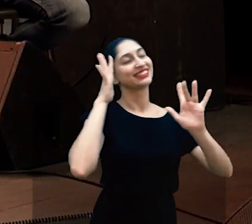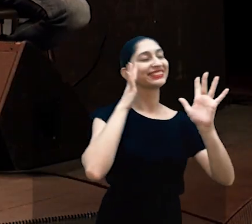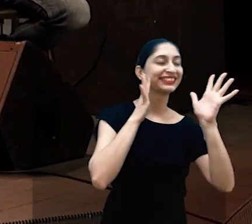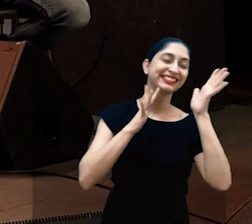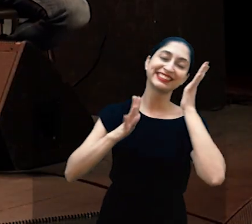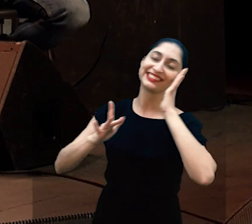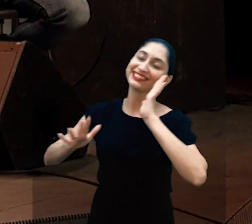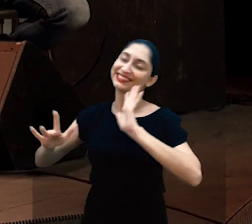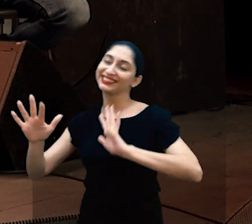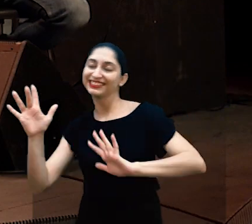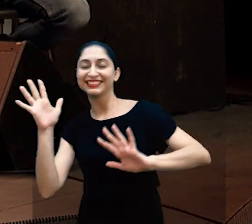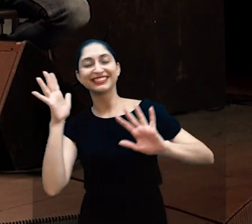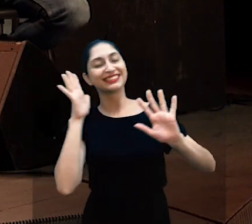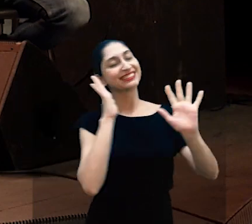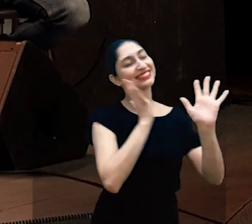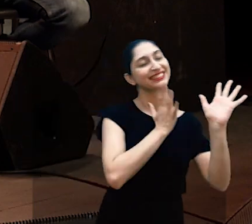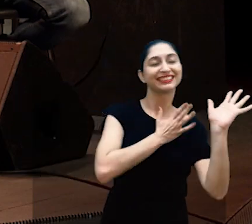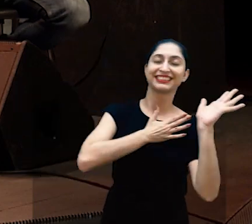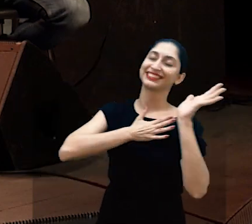para